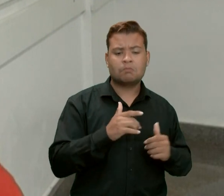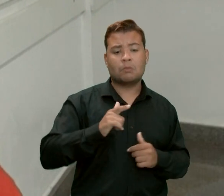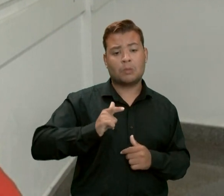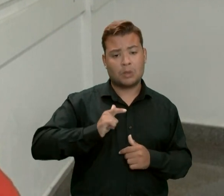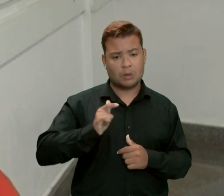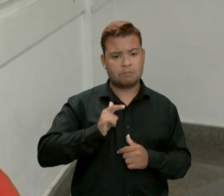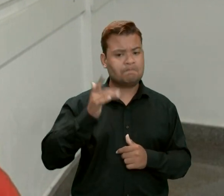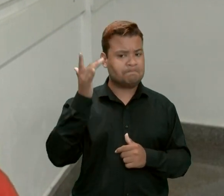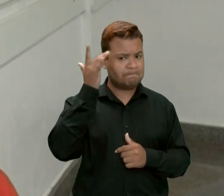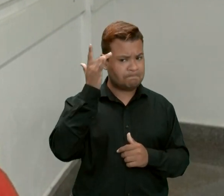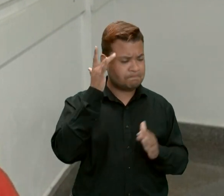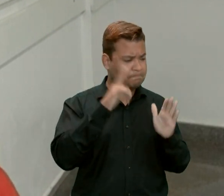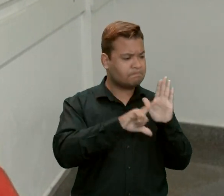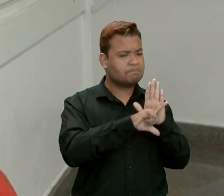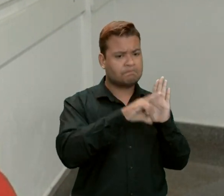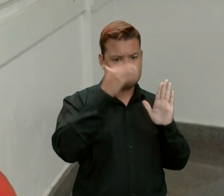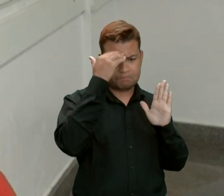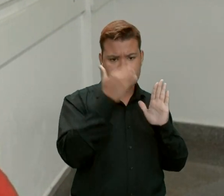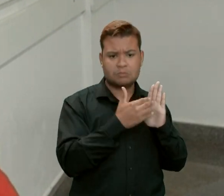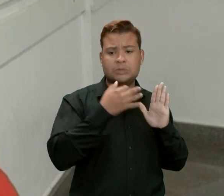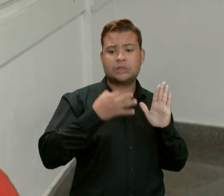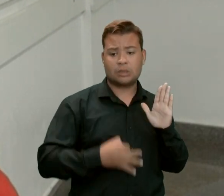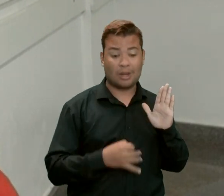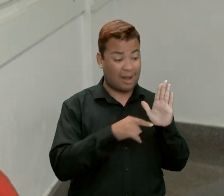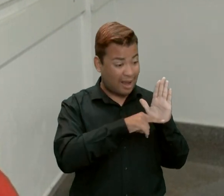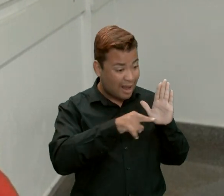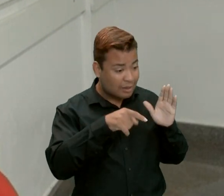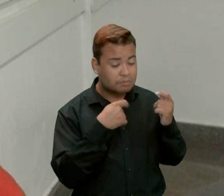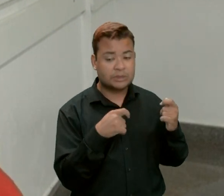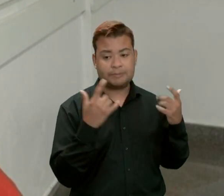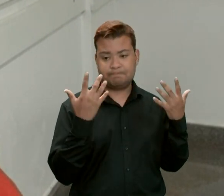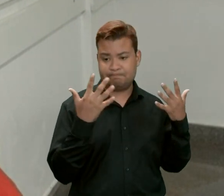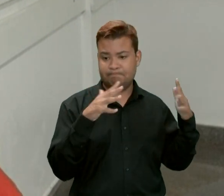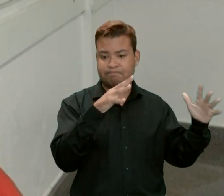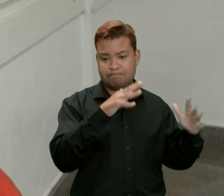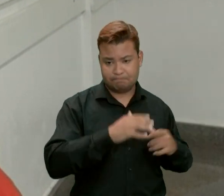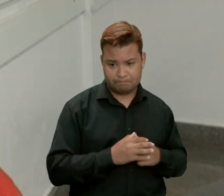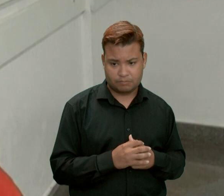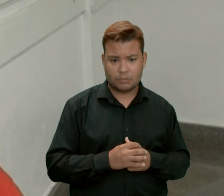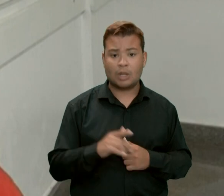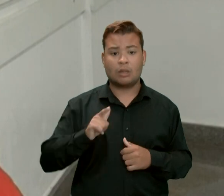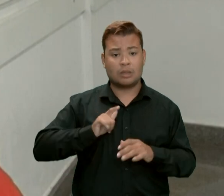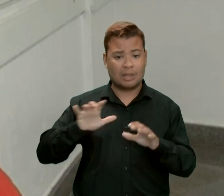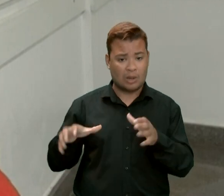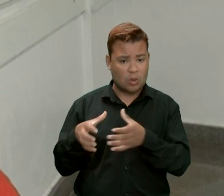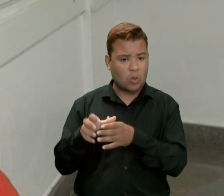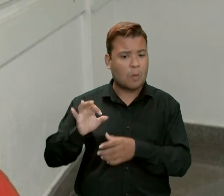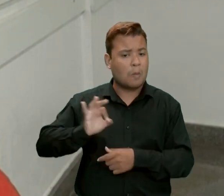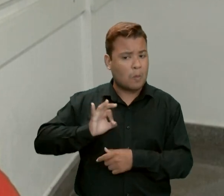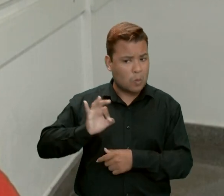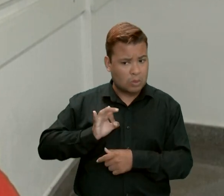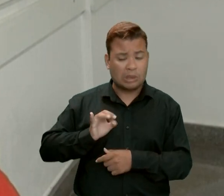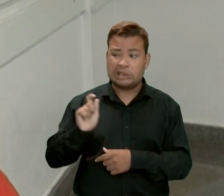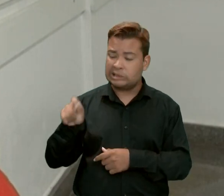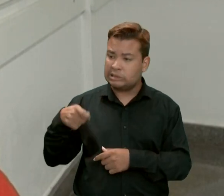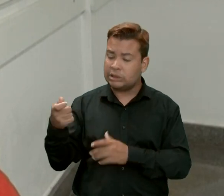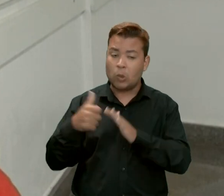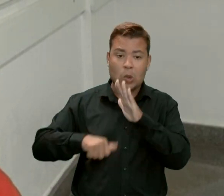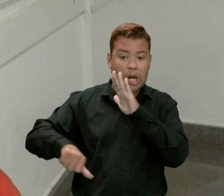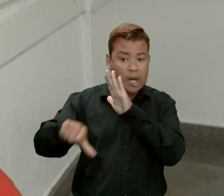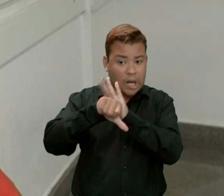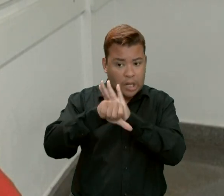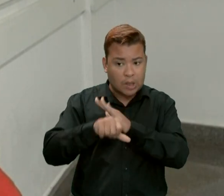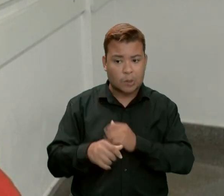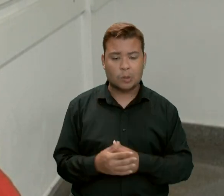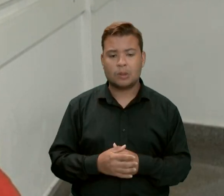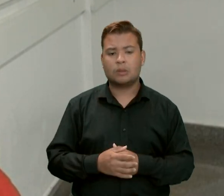dentro da legitimidade que nós esperamos, esses precisam ser aplaudidos. Entretanto, há um grupo de policiais criminosos, um grupo de policiais